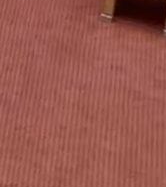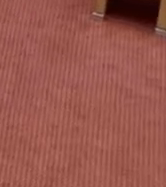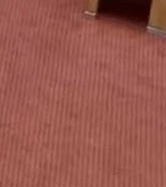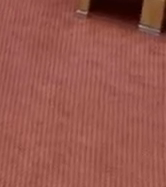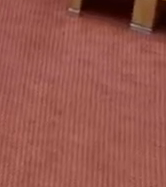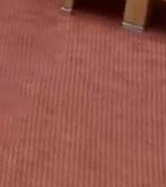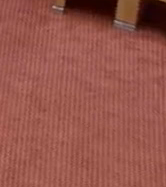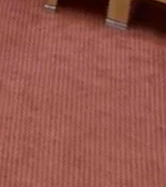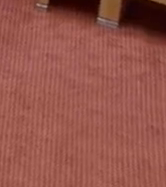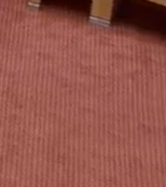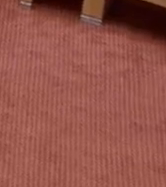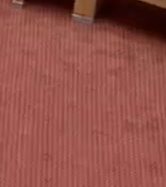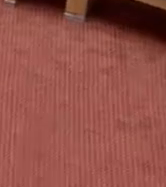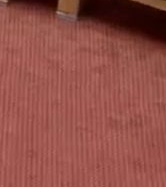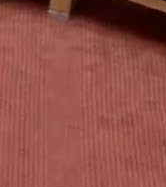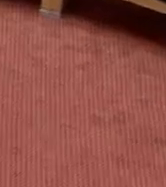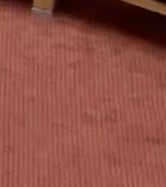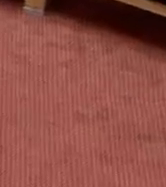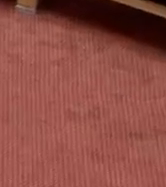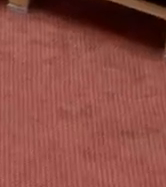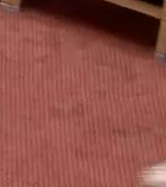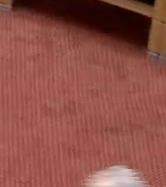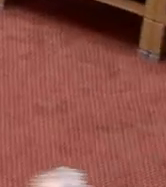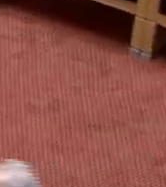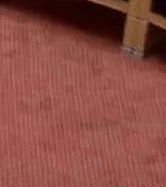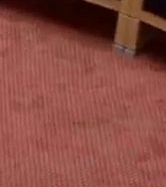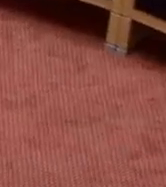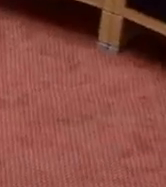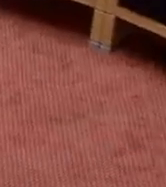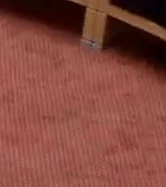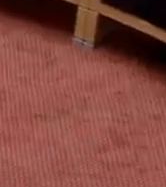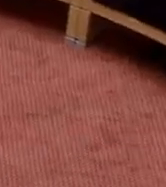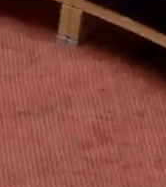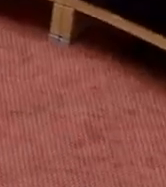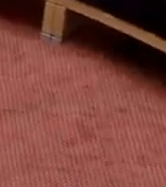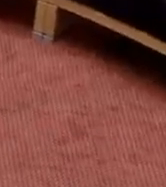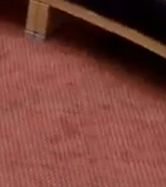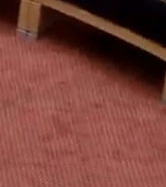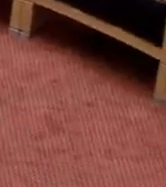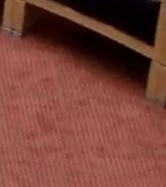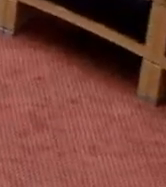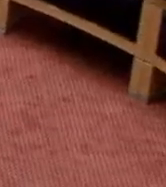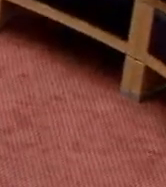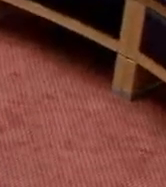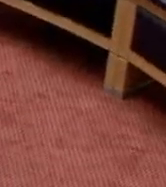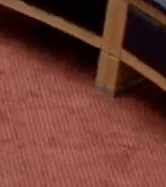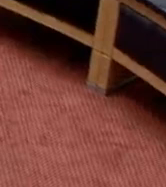cara. Consulta os deputados que estão em plenário. Deputado Volney Weber.